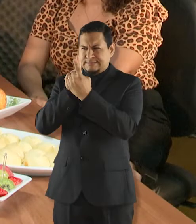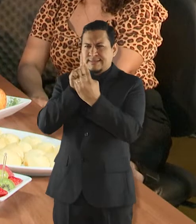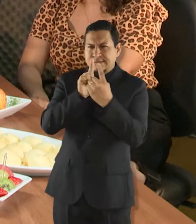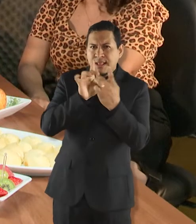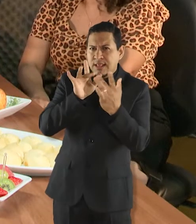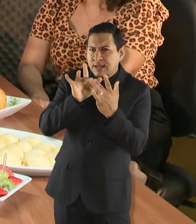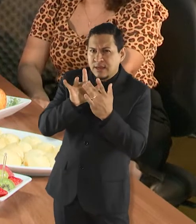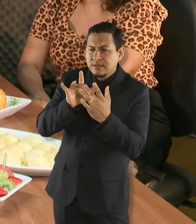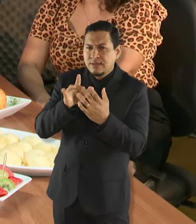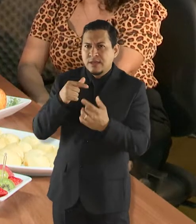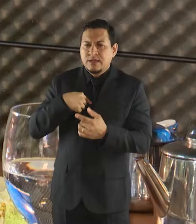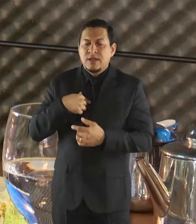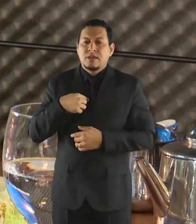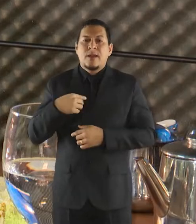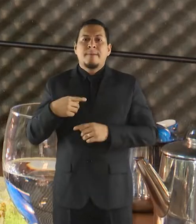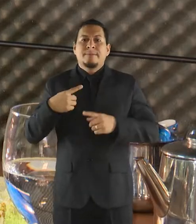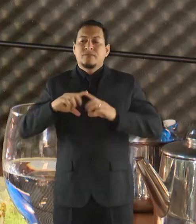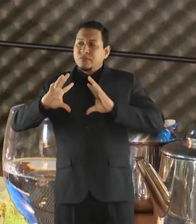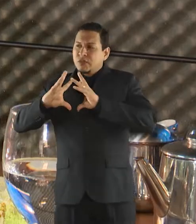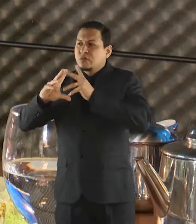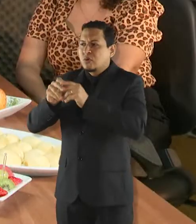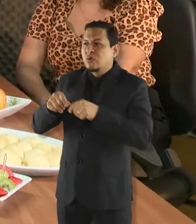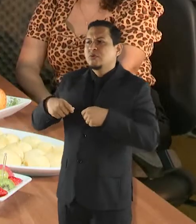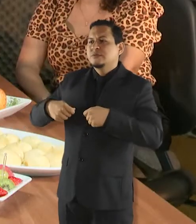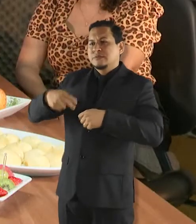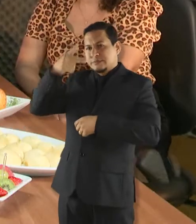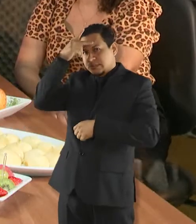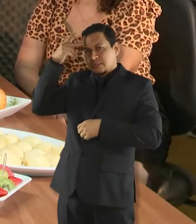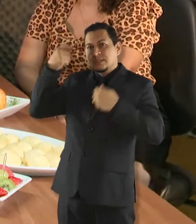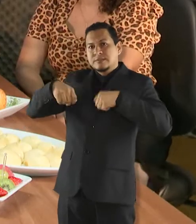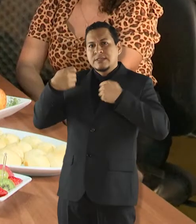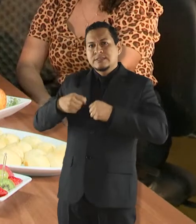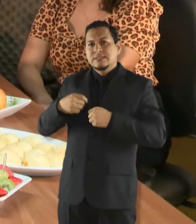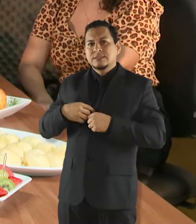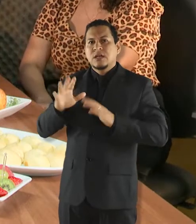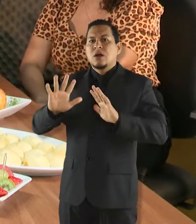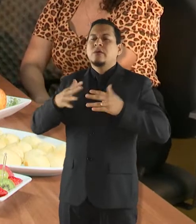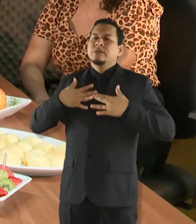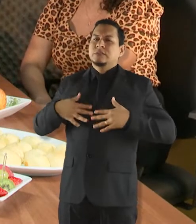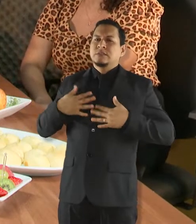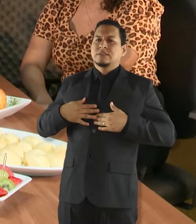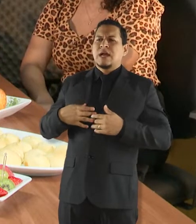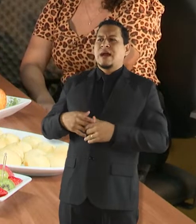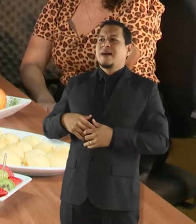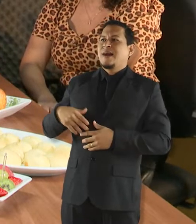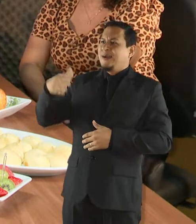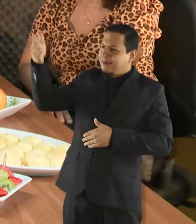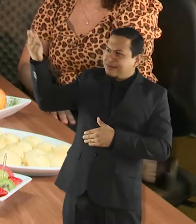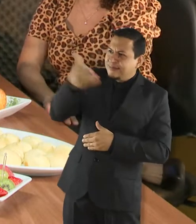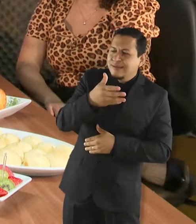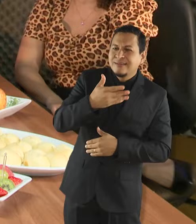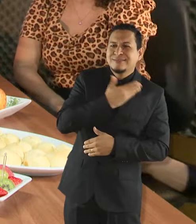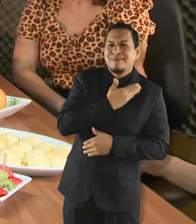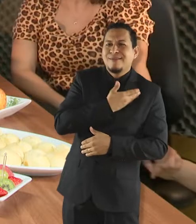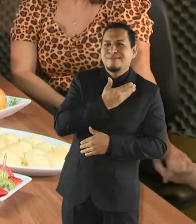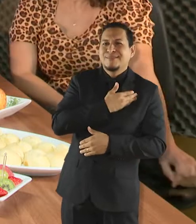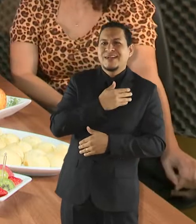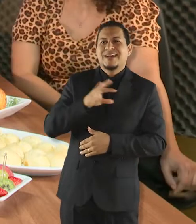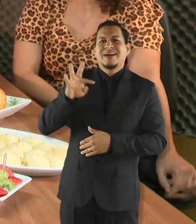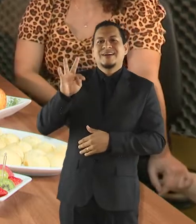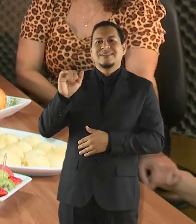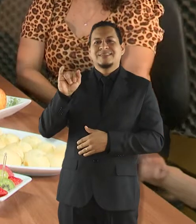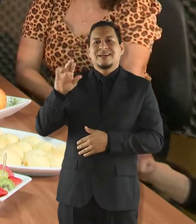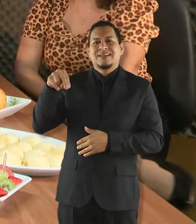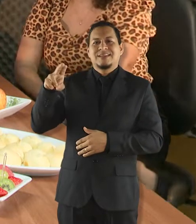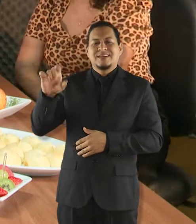diretamente. Então, Todo mundo merece um descanso, né? Ficar direto nessas linhas de frente. Ô, minha amiga Tayane, entra, amiga! Minha